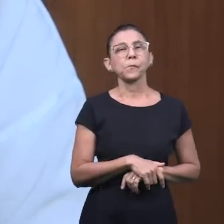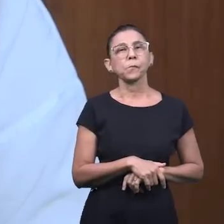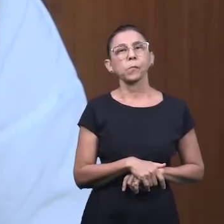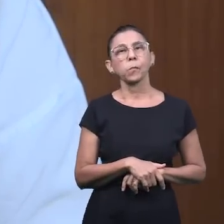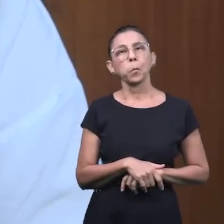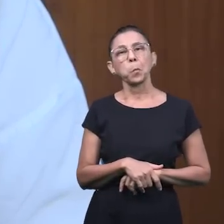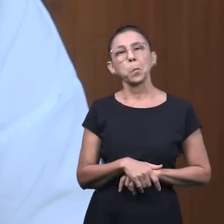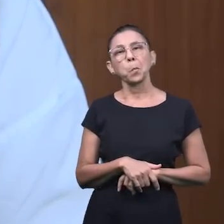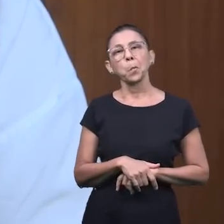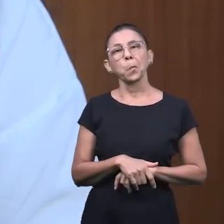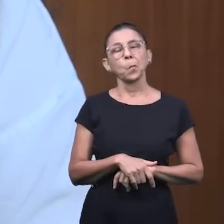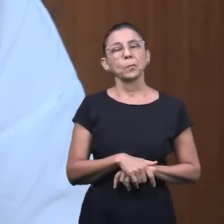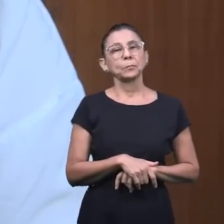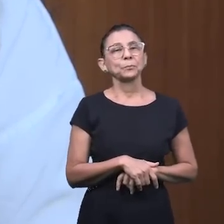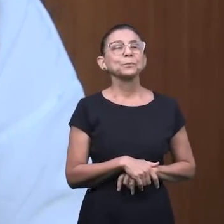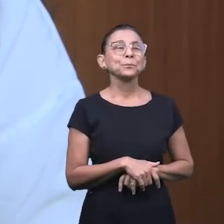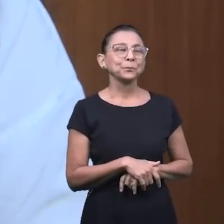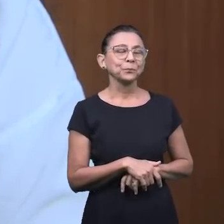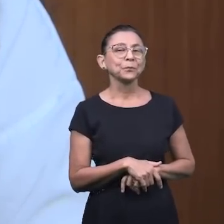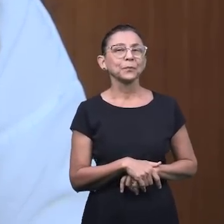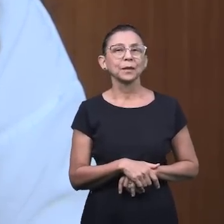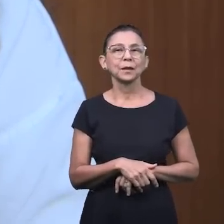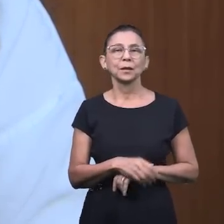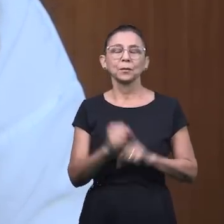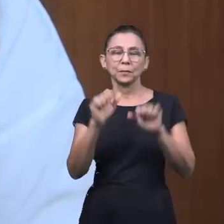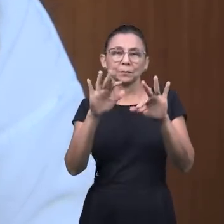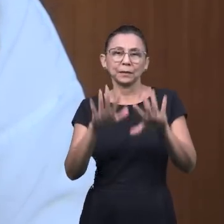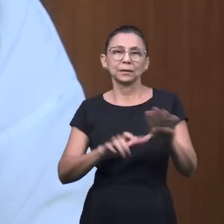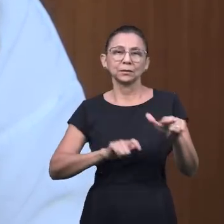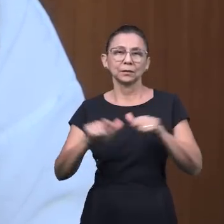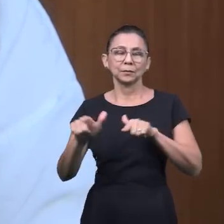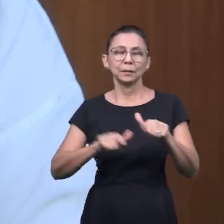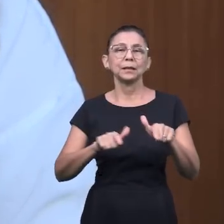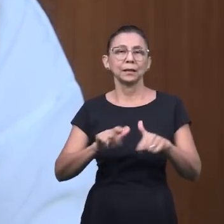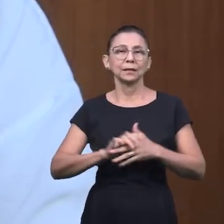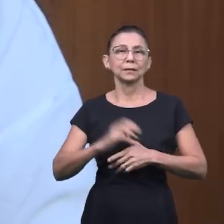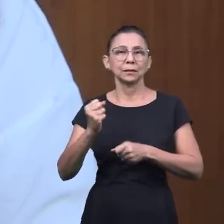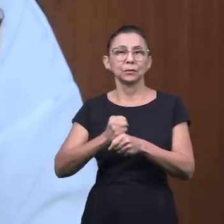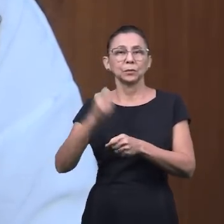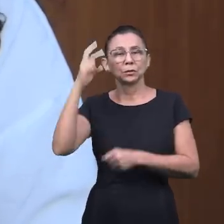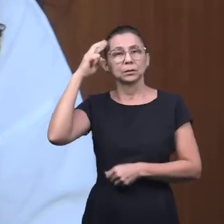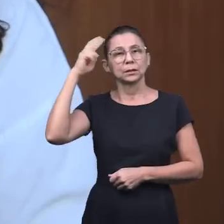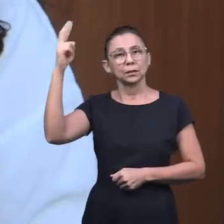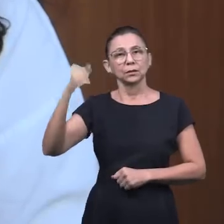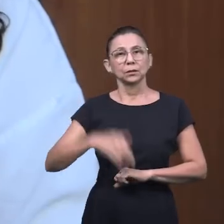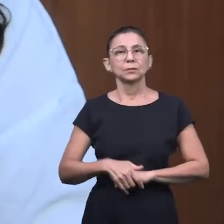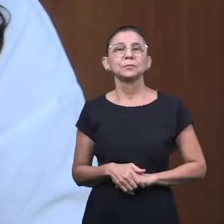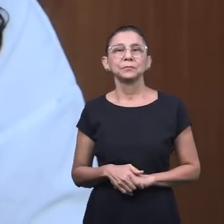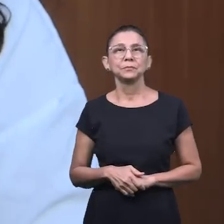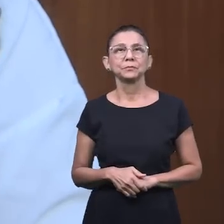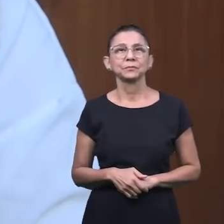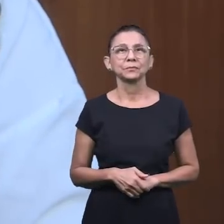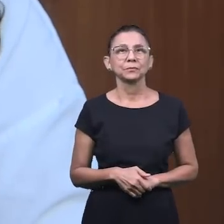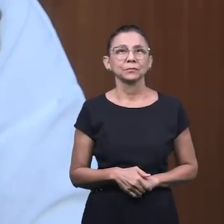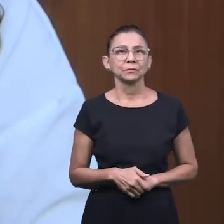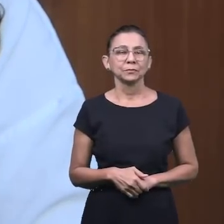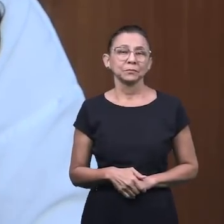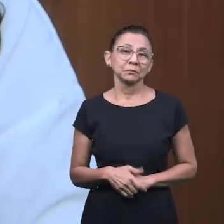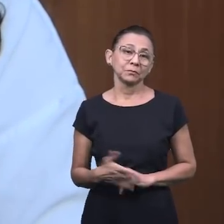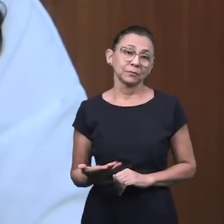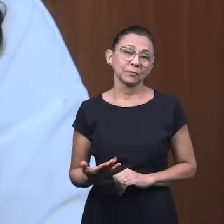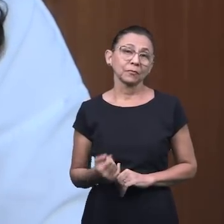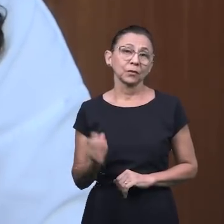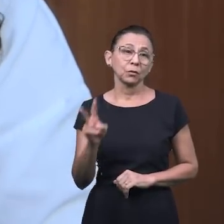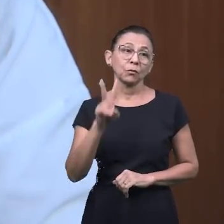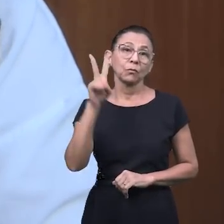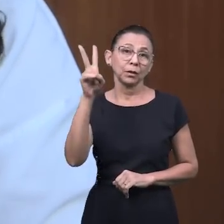Uhum. O trabalho que a gente exerce para o Senhor é gratificante, não tem valor que paga. Na verdade tem, né?